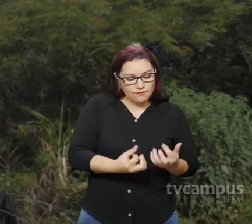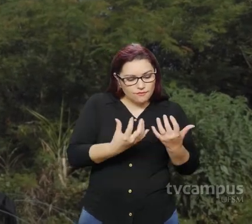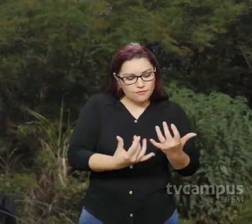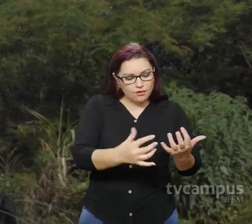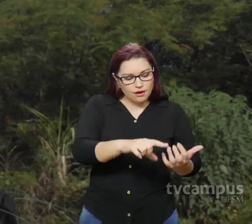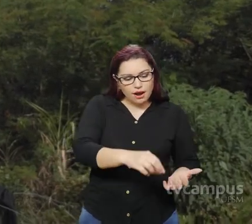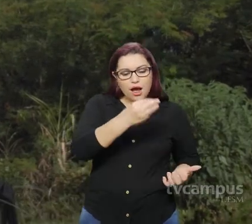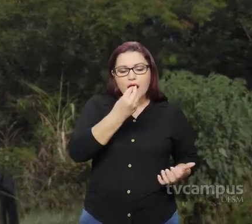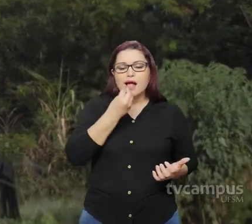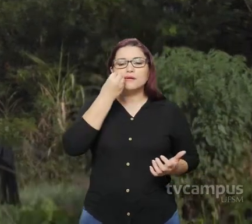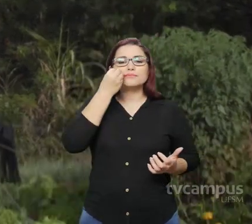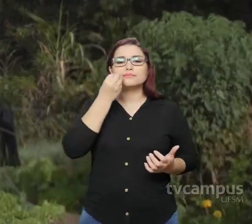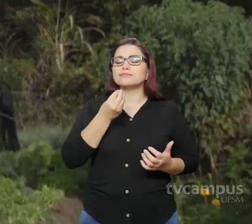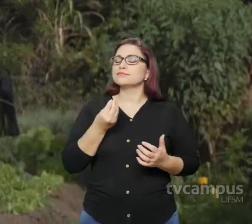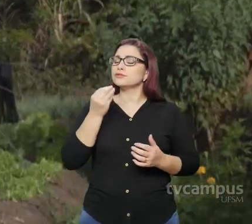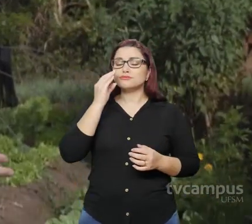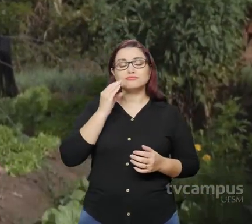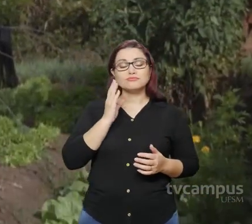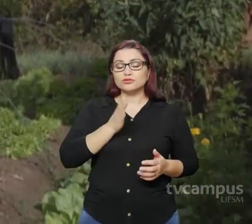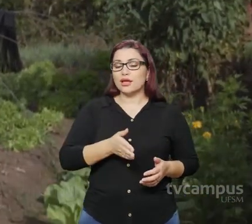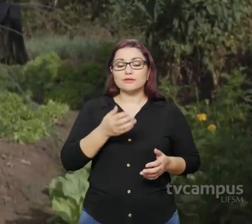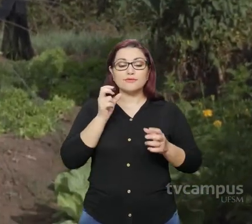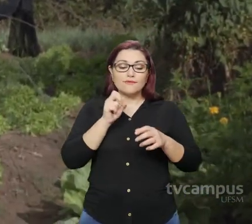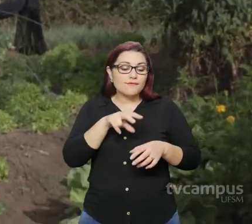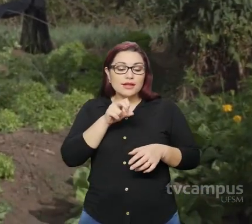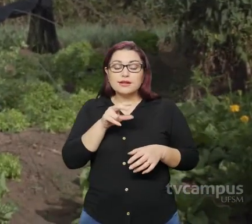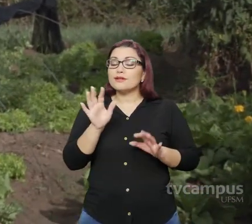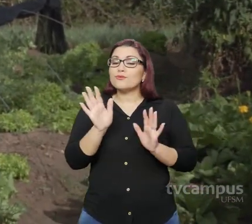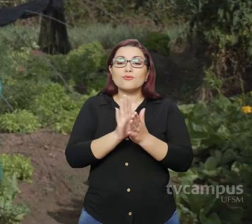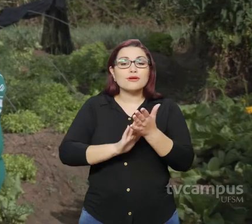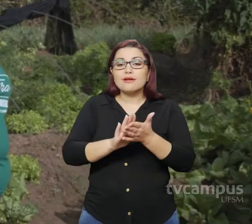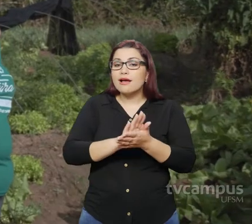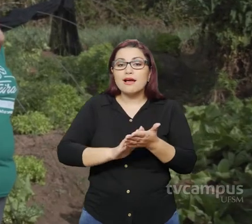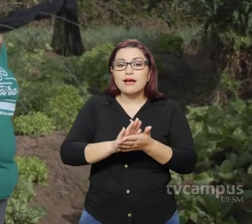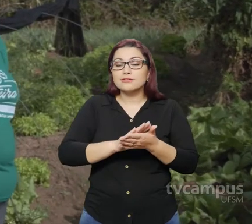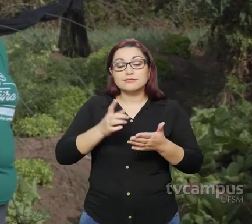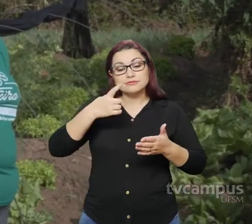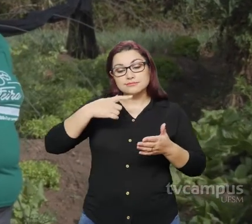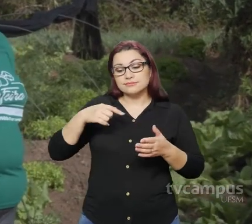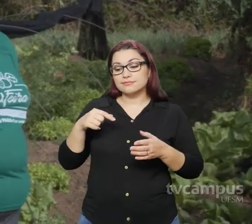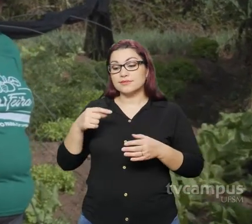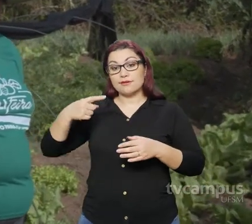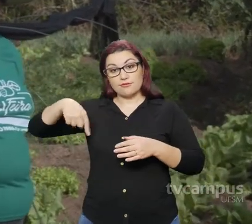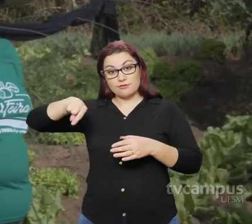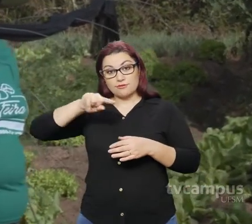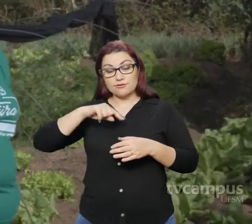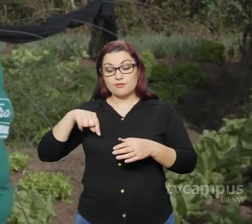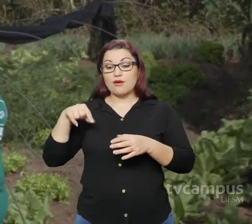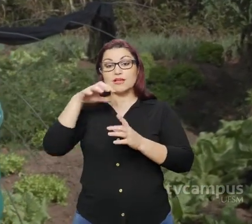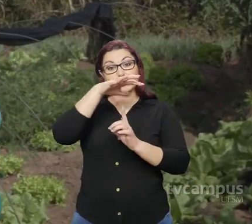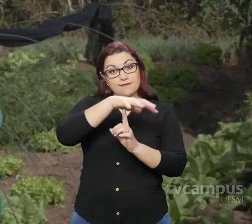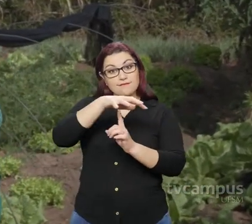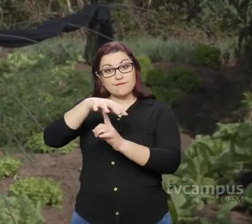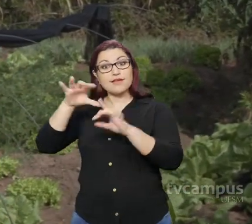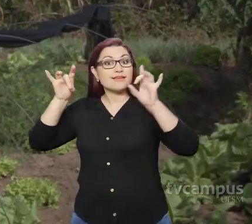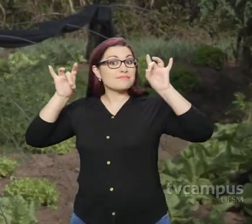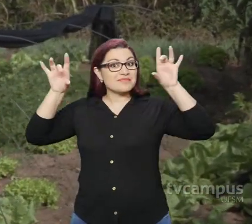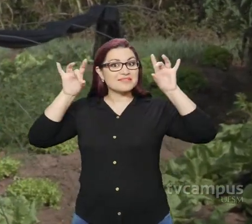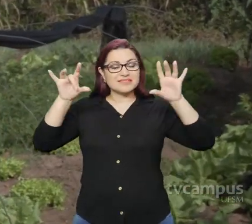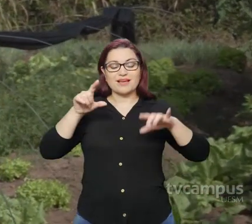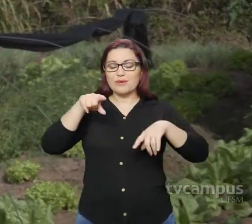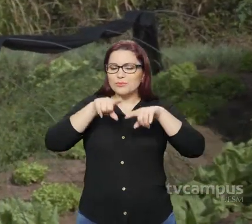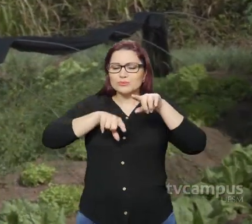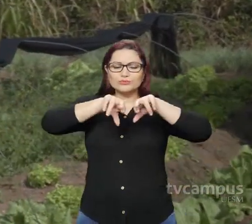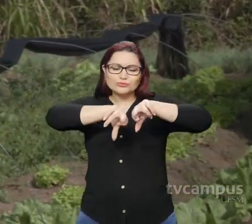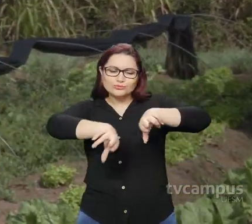E tu come. E não tem. Nós nada temos o apoio, a nossa diferença em relação a outras feiras. Pode ir em